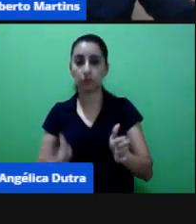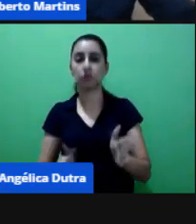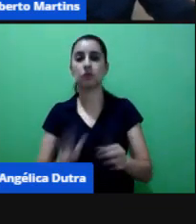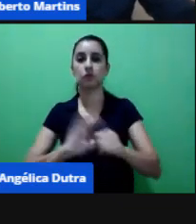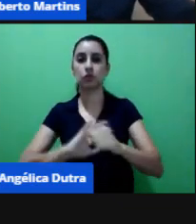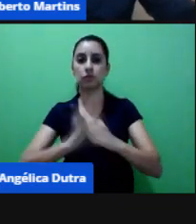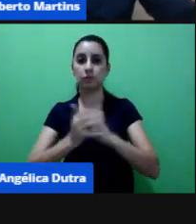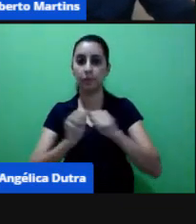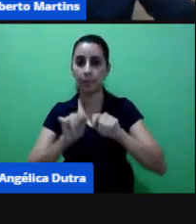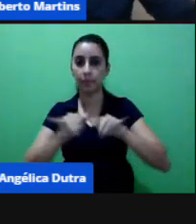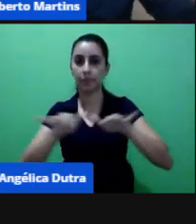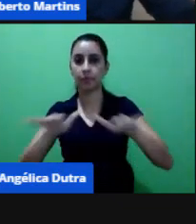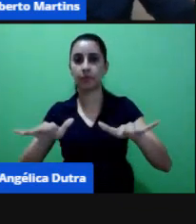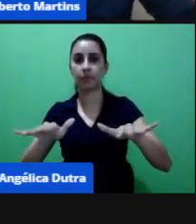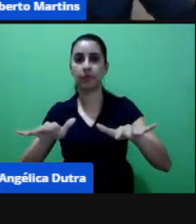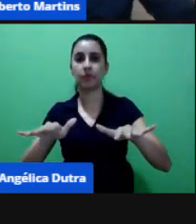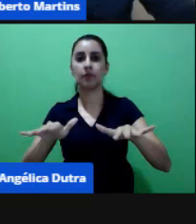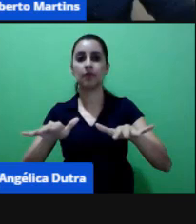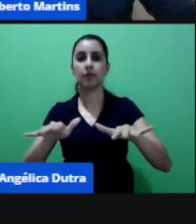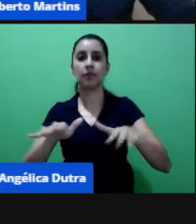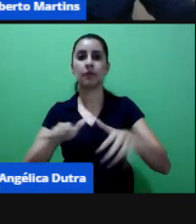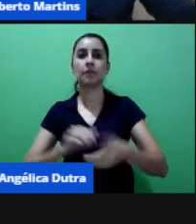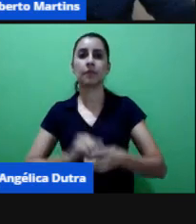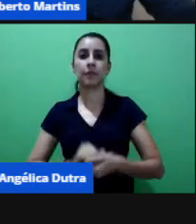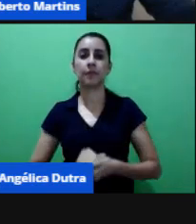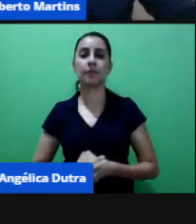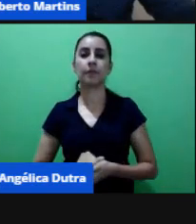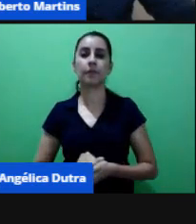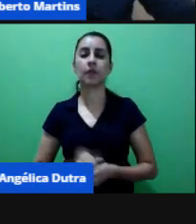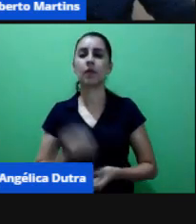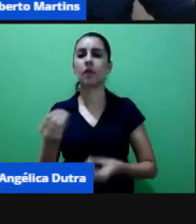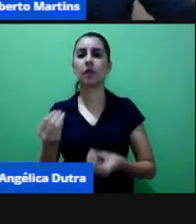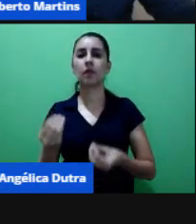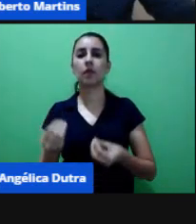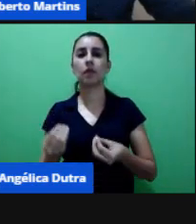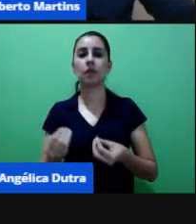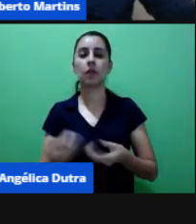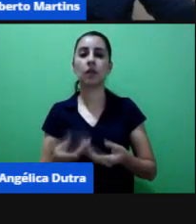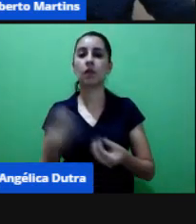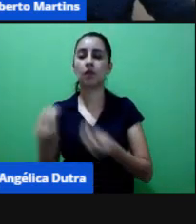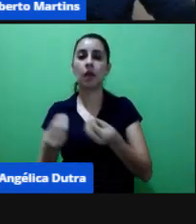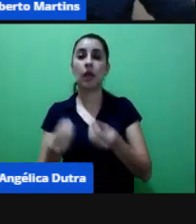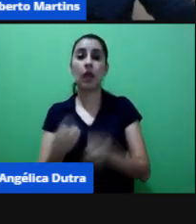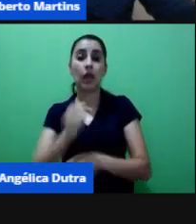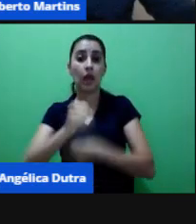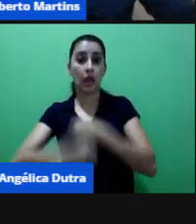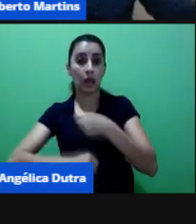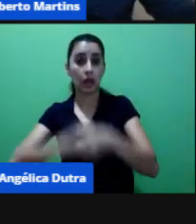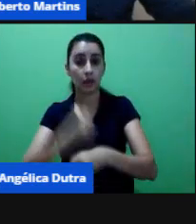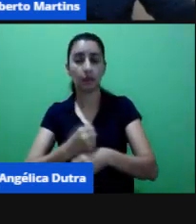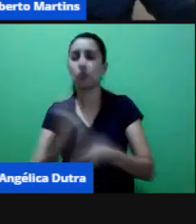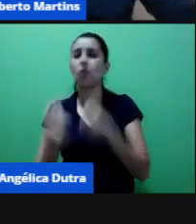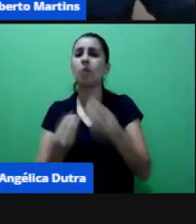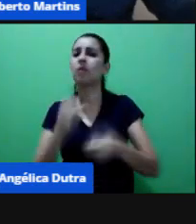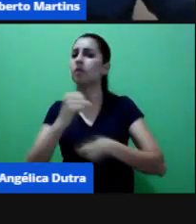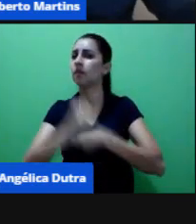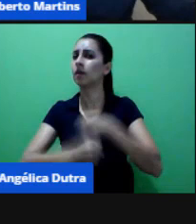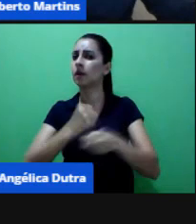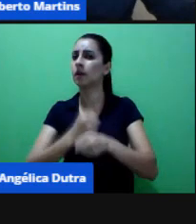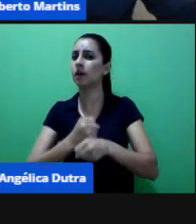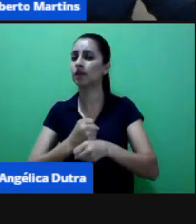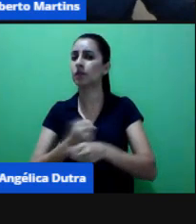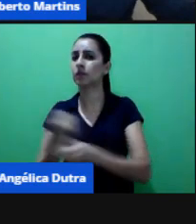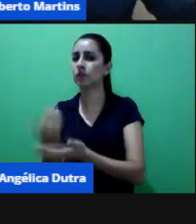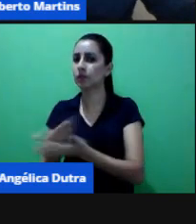do quarto ano precisa finalizar o ano letivo de 2021. Então, diante